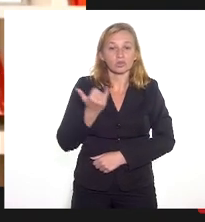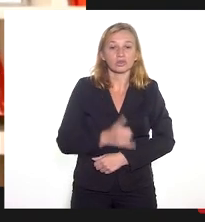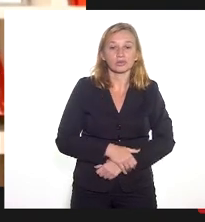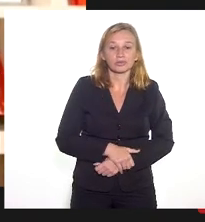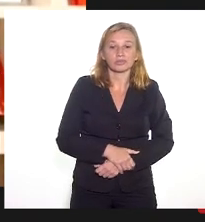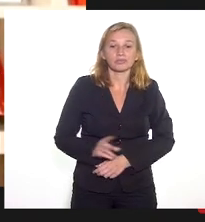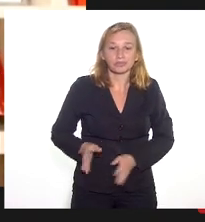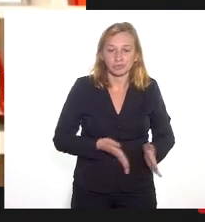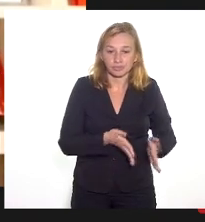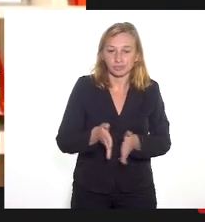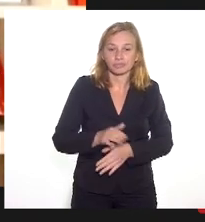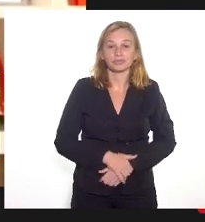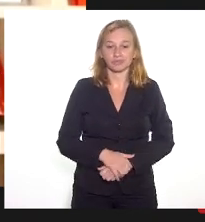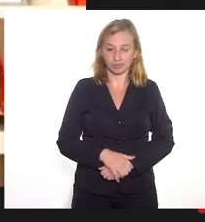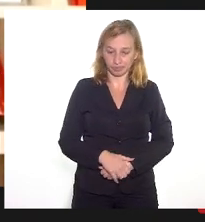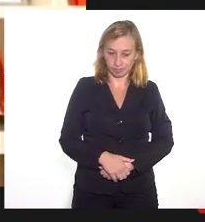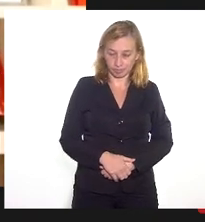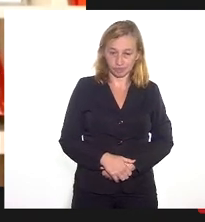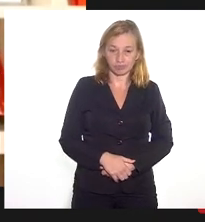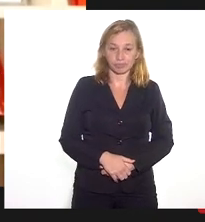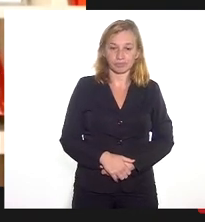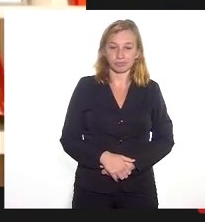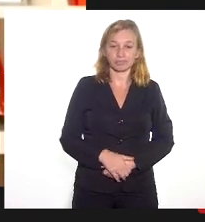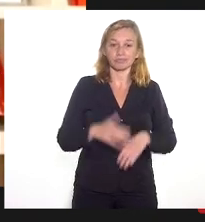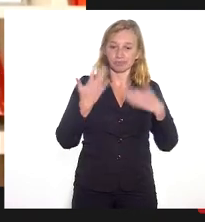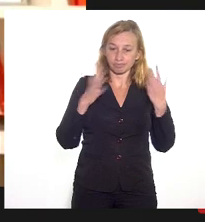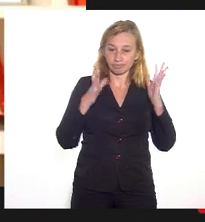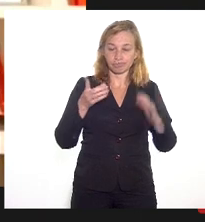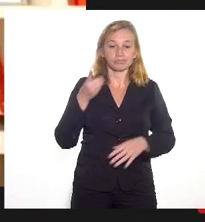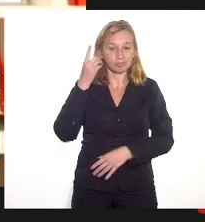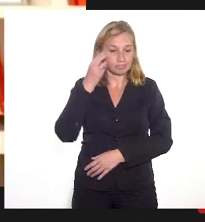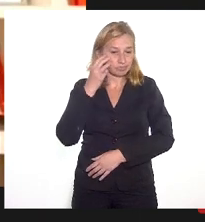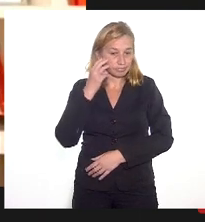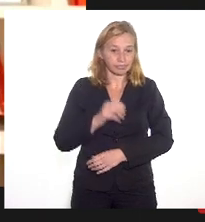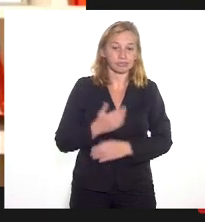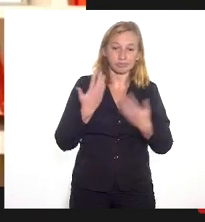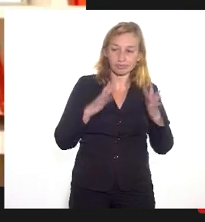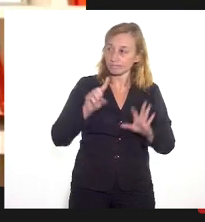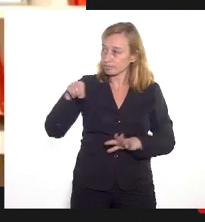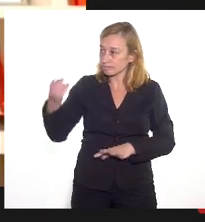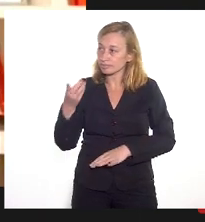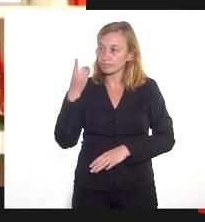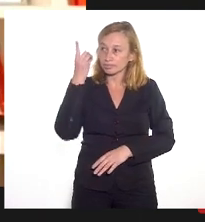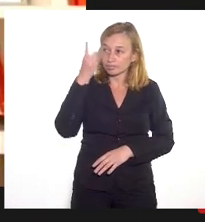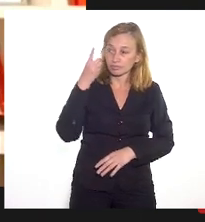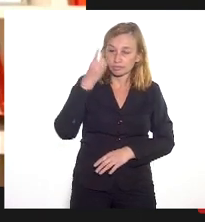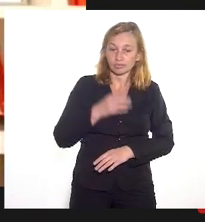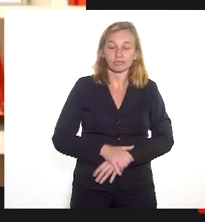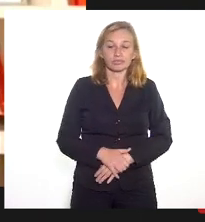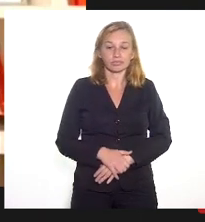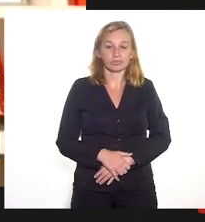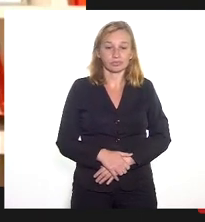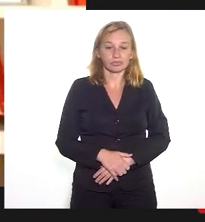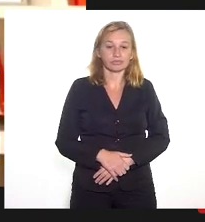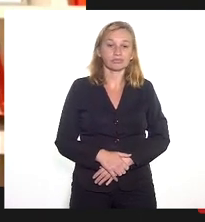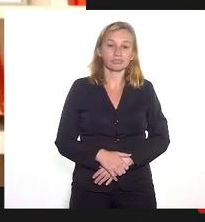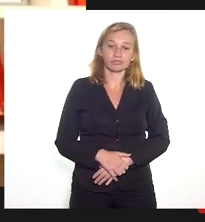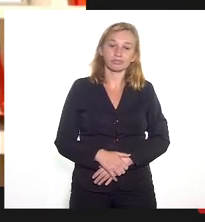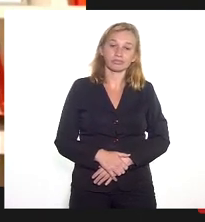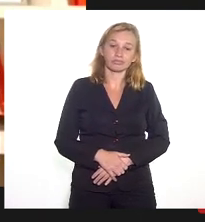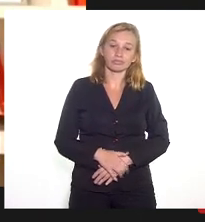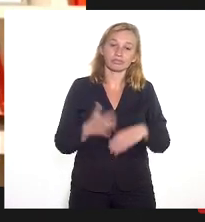o caminho que devemos levar adiante. Parabéns ao DEC, parabéns aos outros 8 deputados. Sucesso